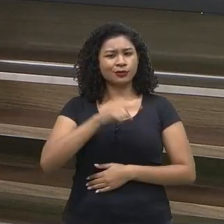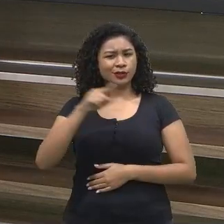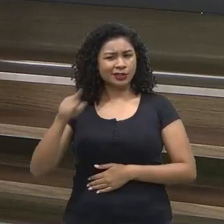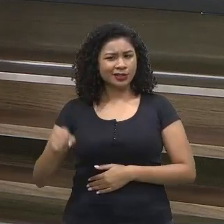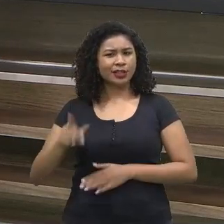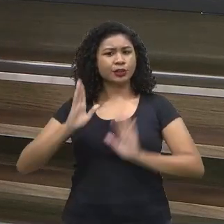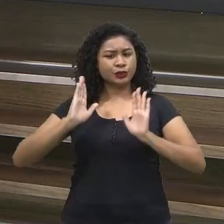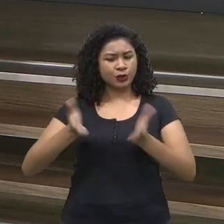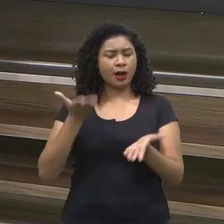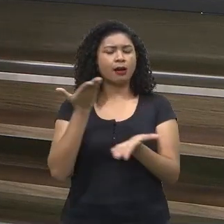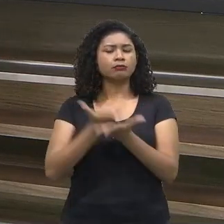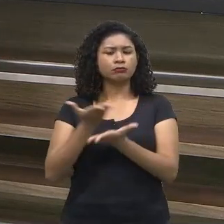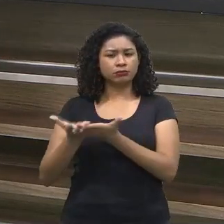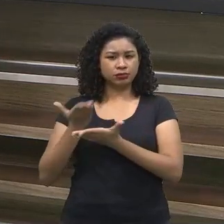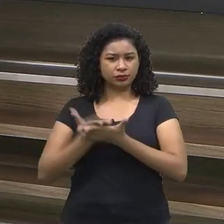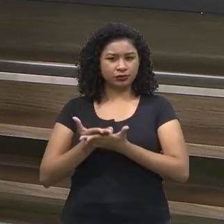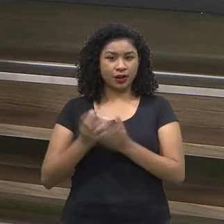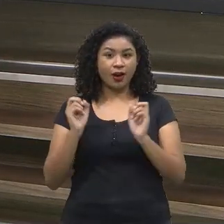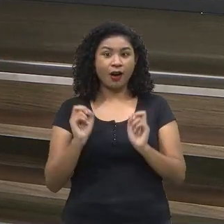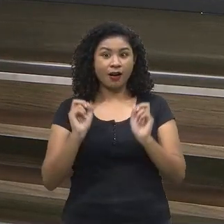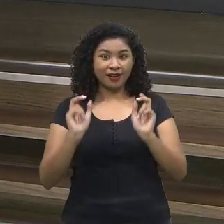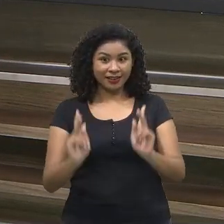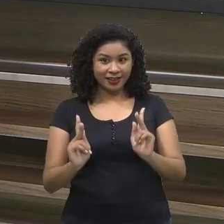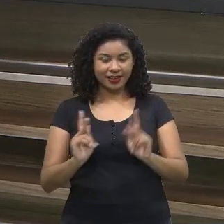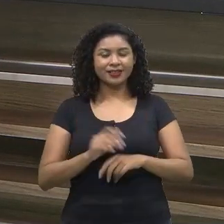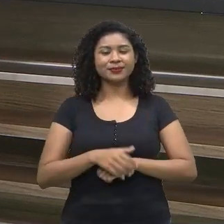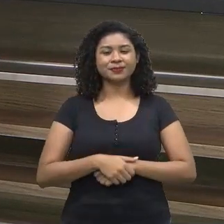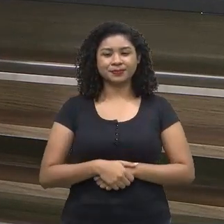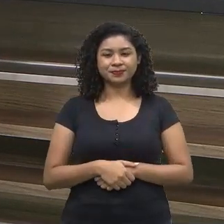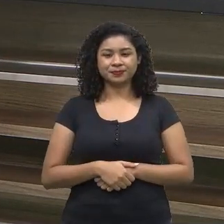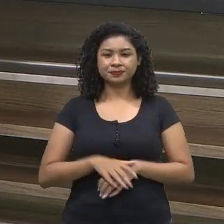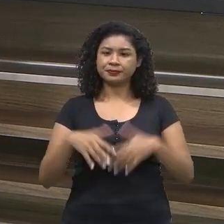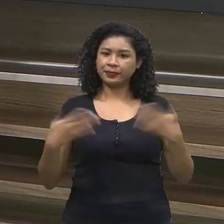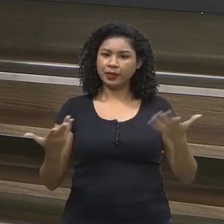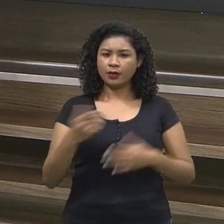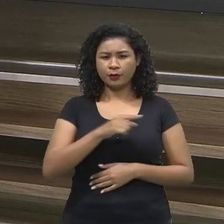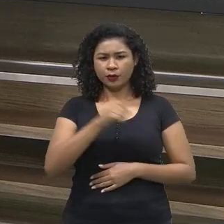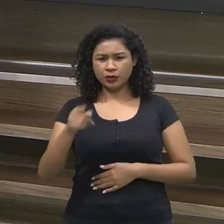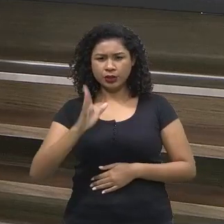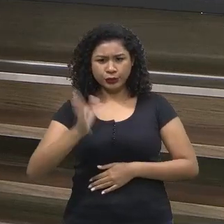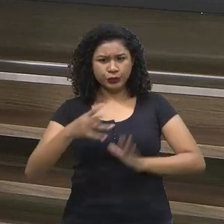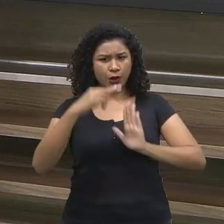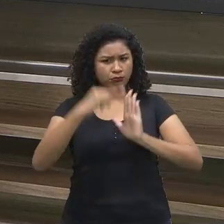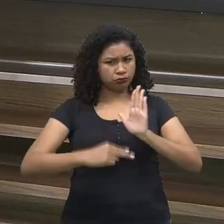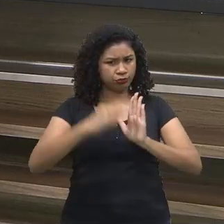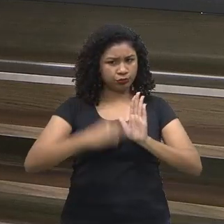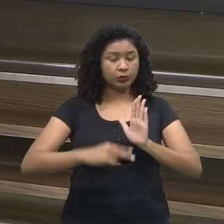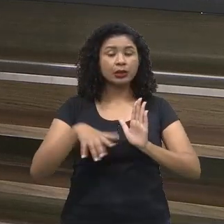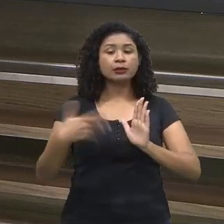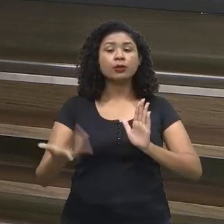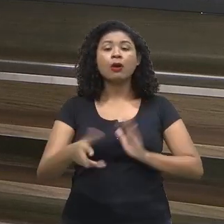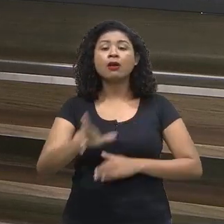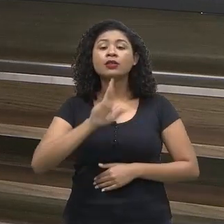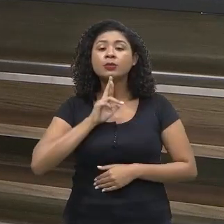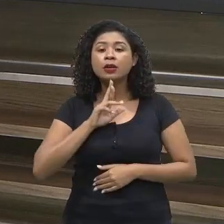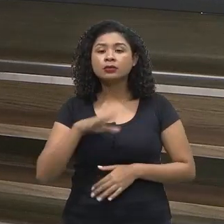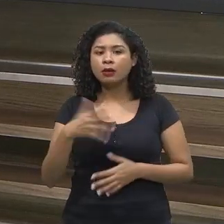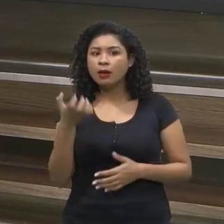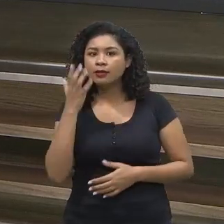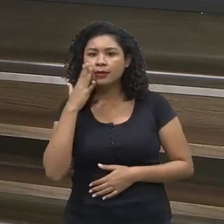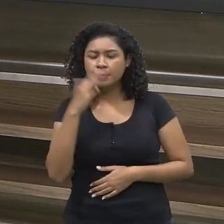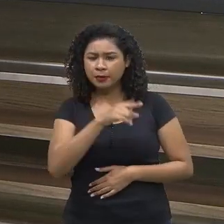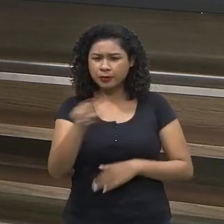você. Correto? Então, amores, você já tem a questão. Então, qual é a sua resposta? Deixa-me ver se você já